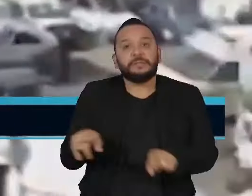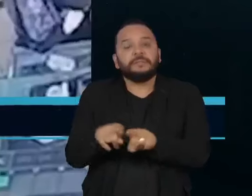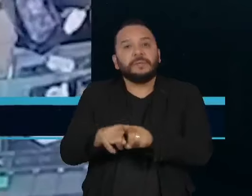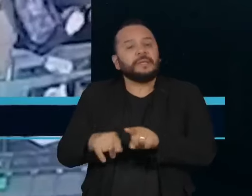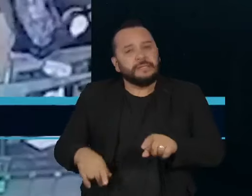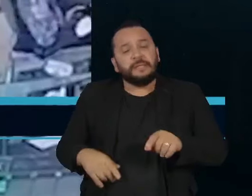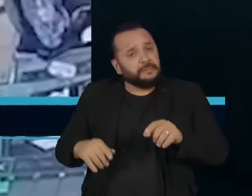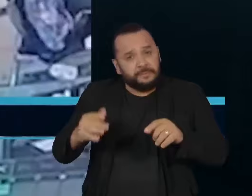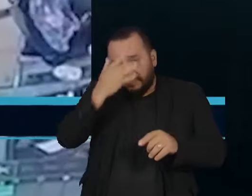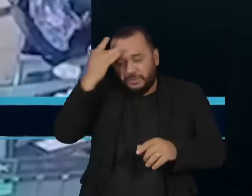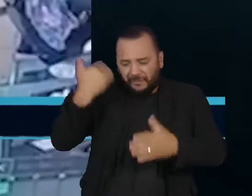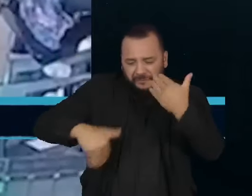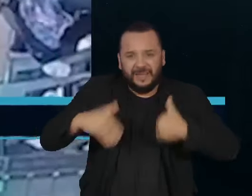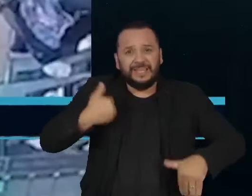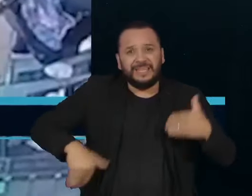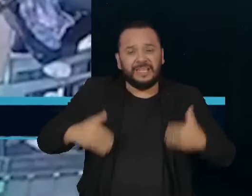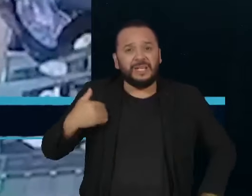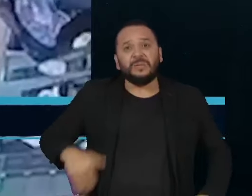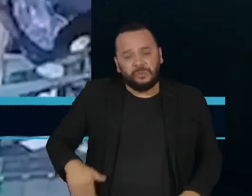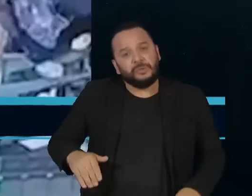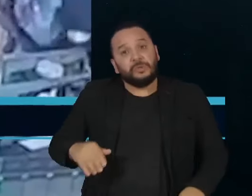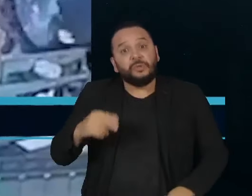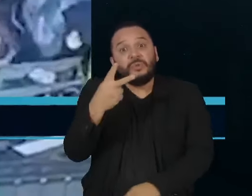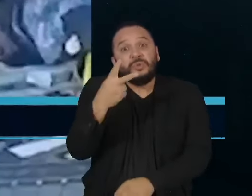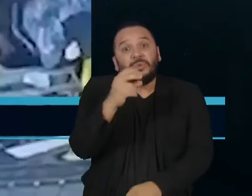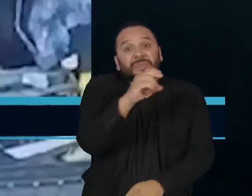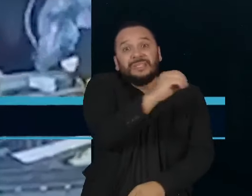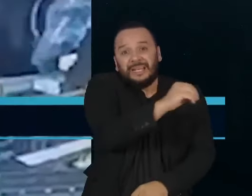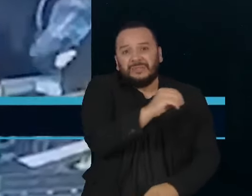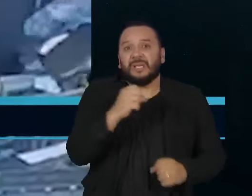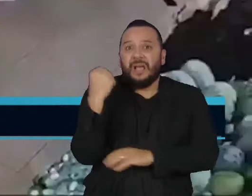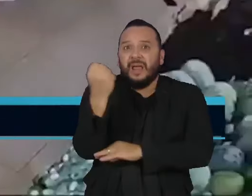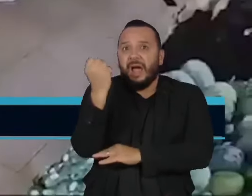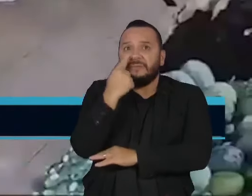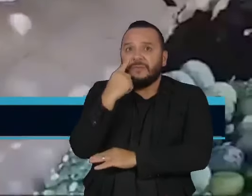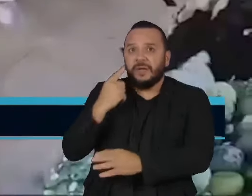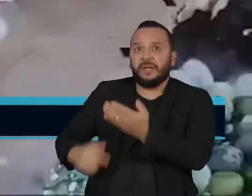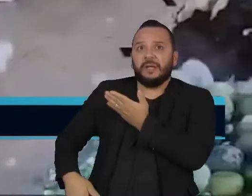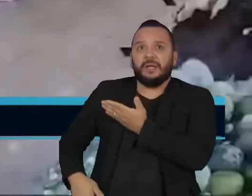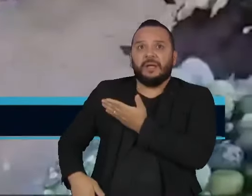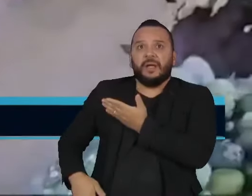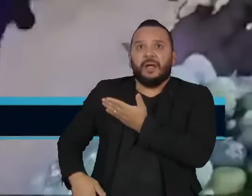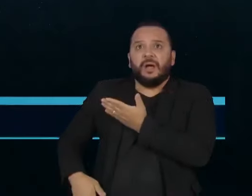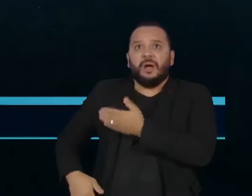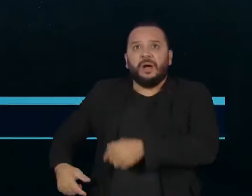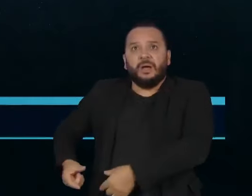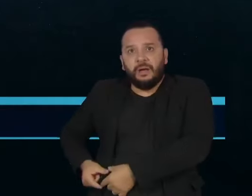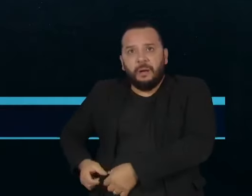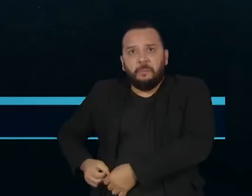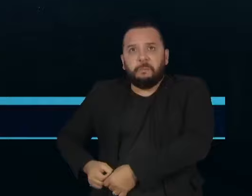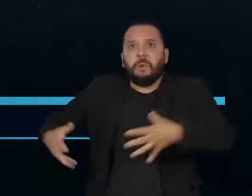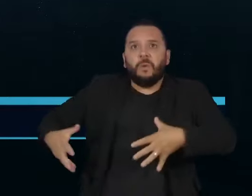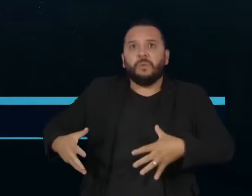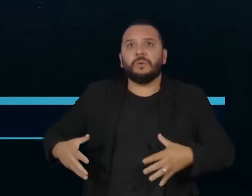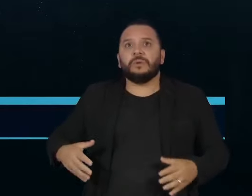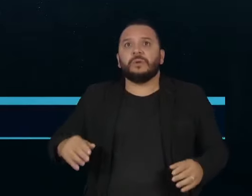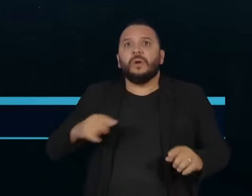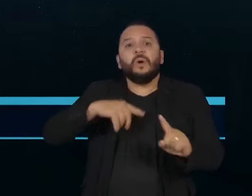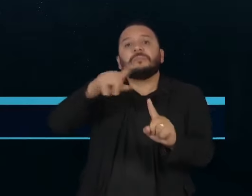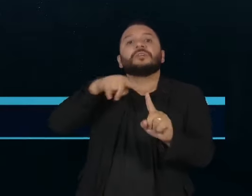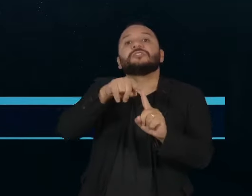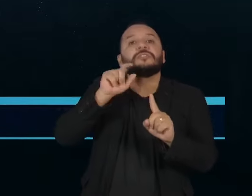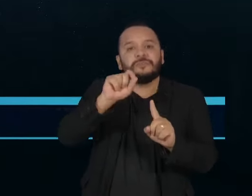grave. Imagens de câmeras de segurança flagraram algumas das explosões. Os alvos eram os integrantes